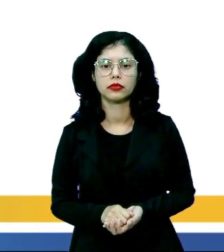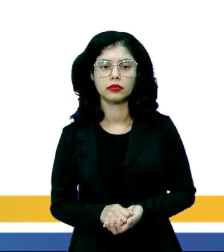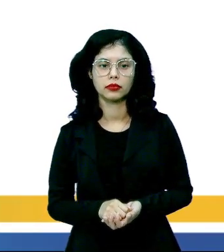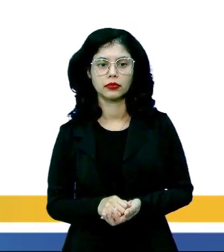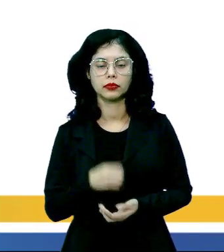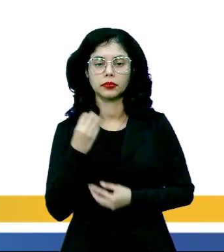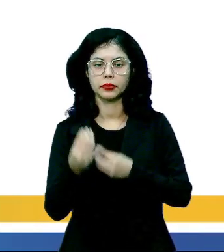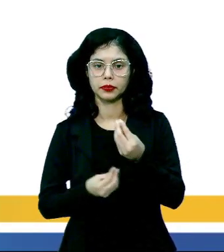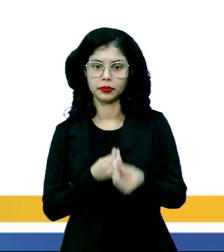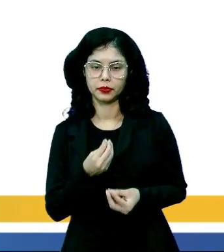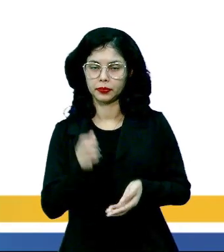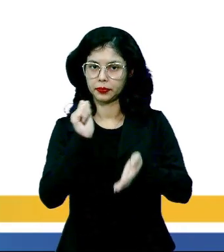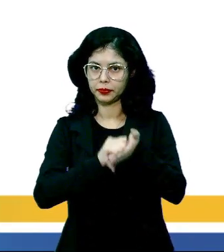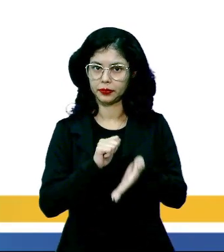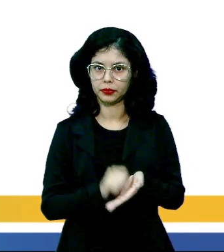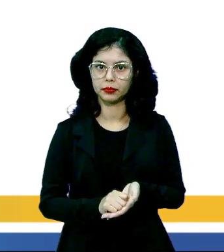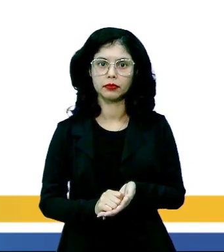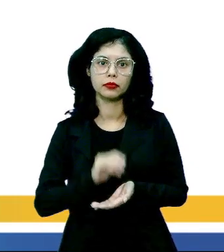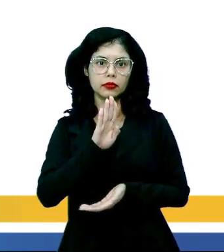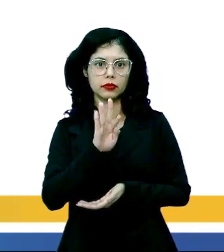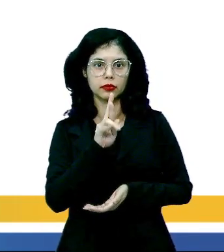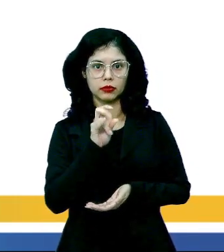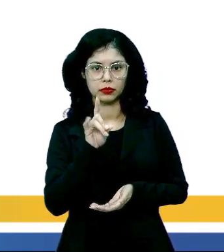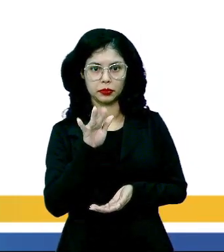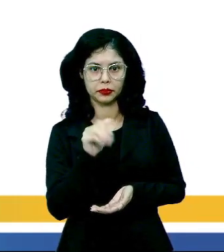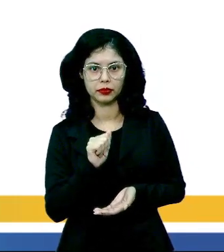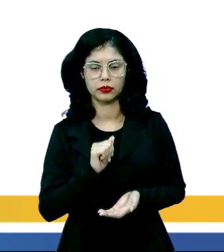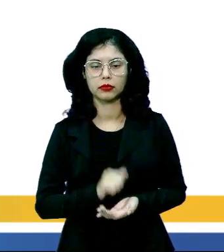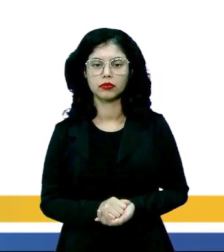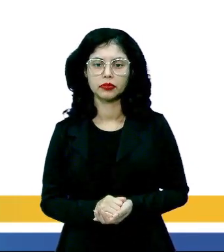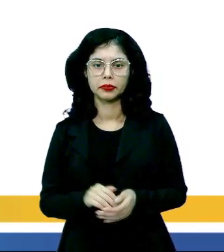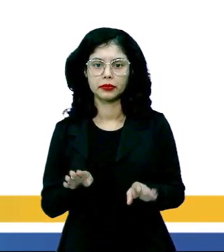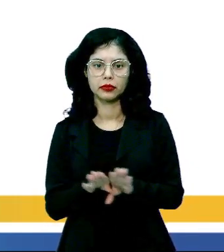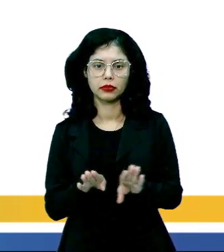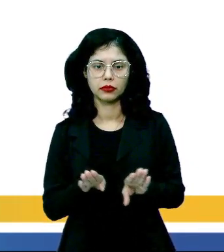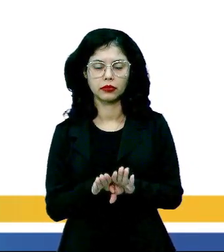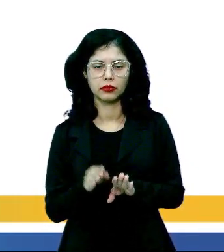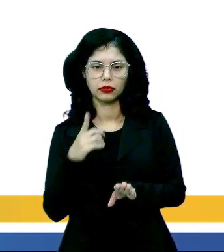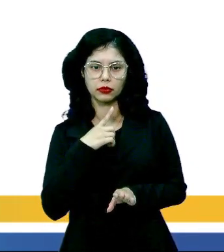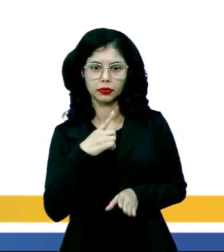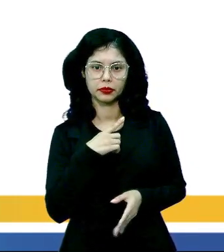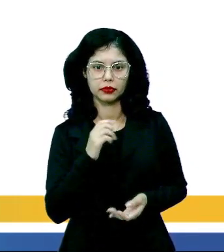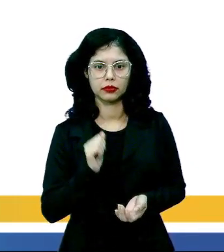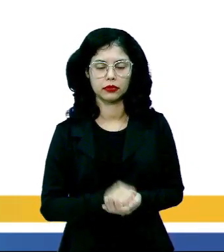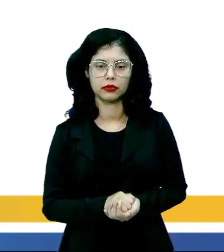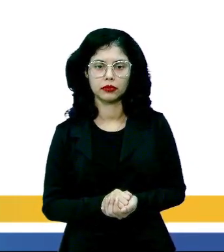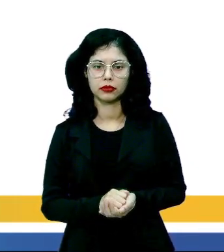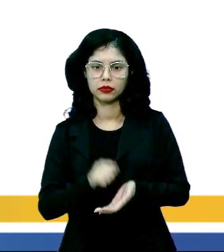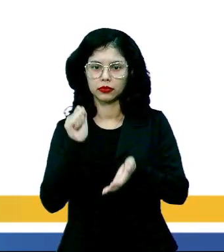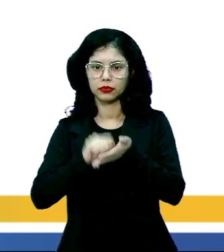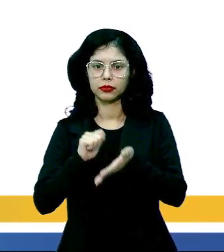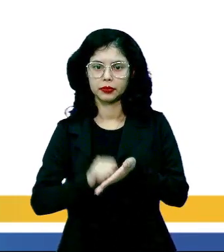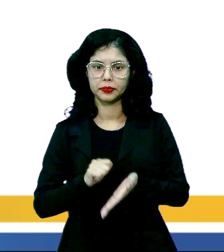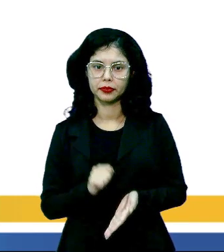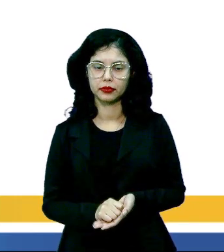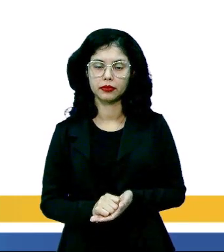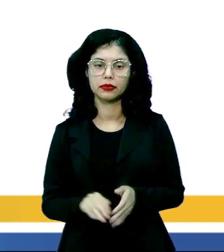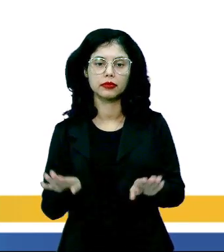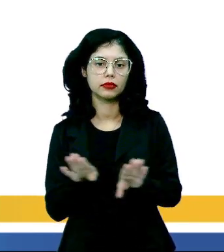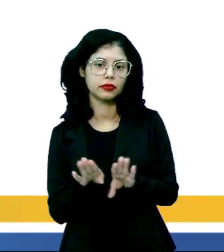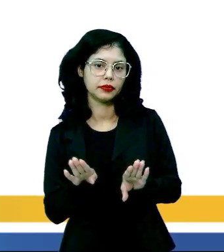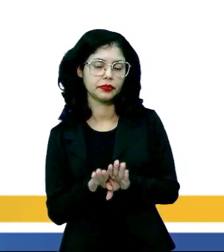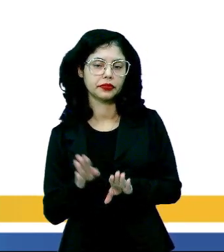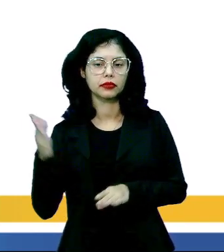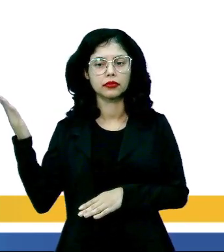E aí como elabora assim né uma biografia temos ali meio que um script né um roteiro